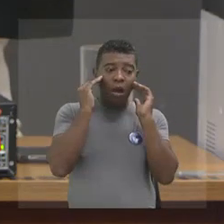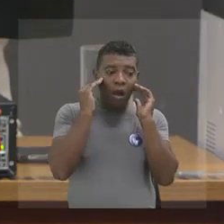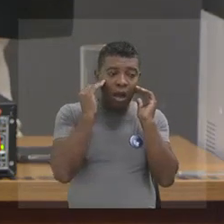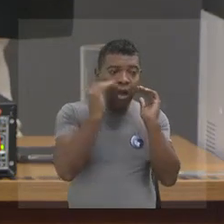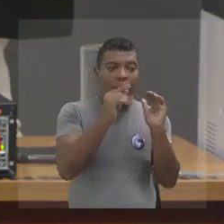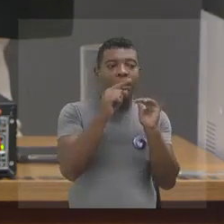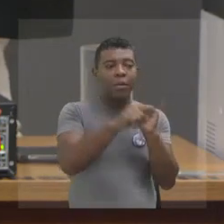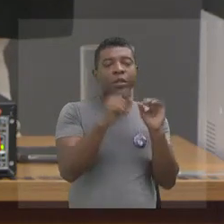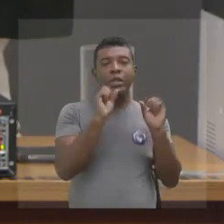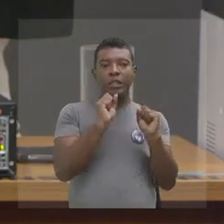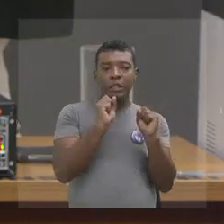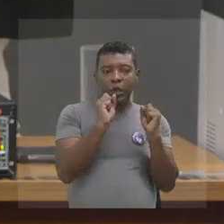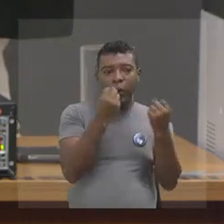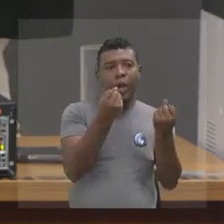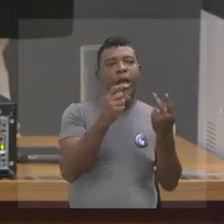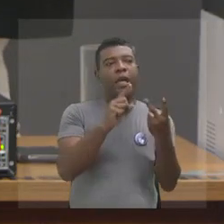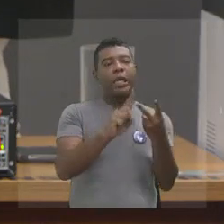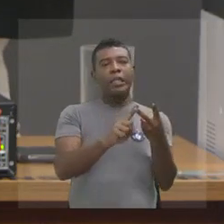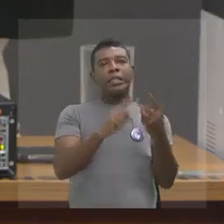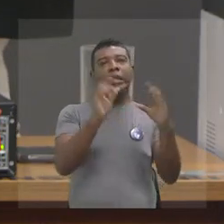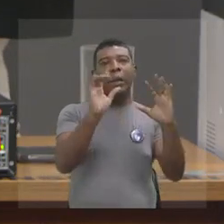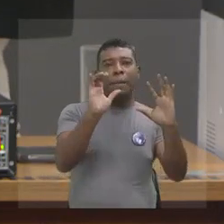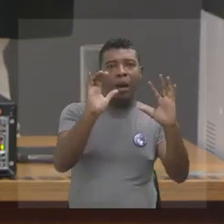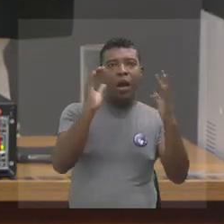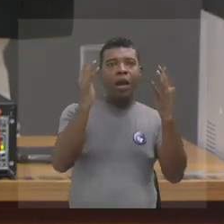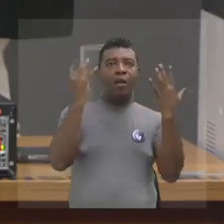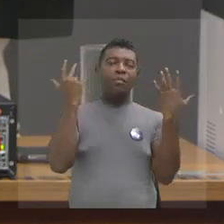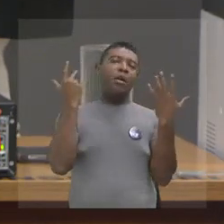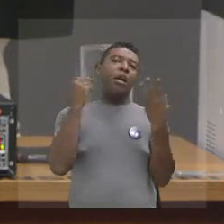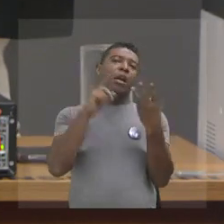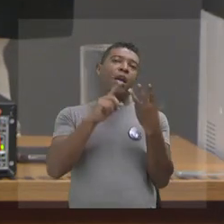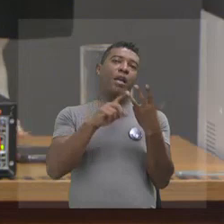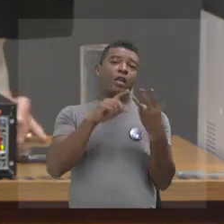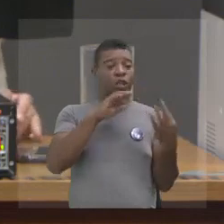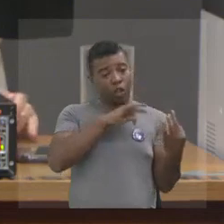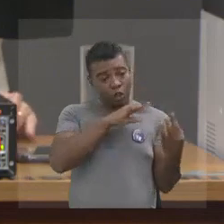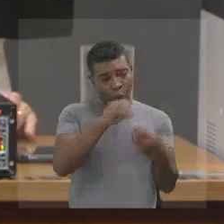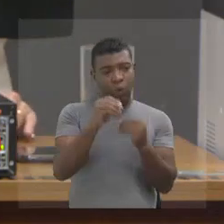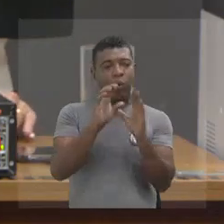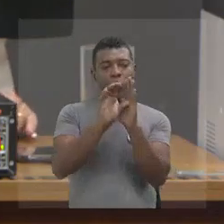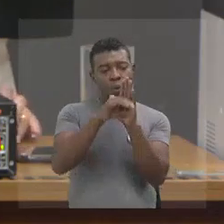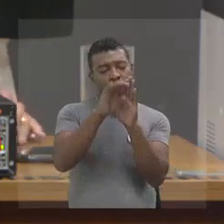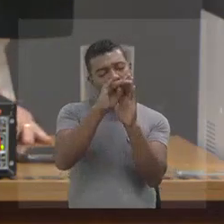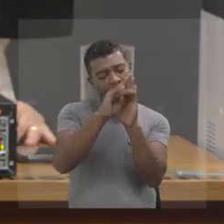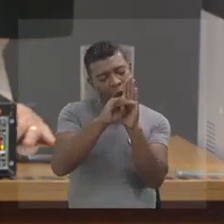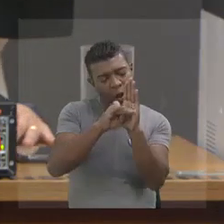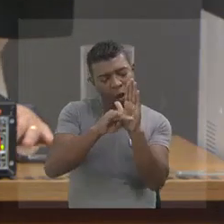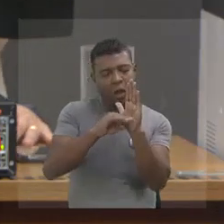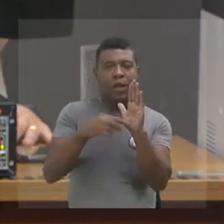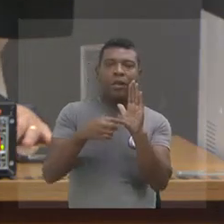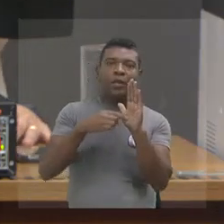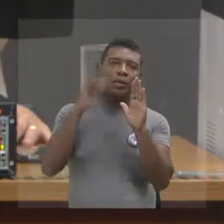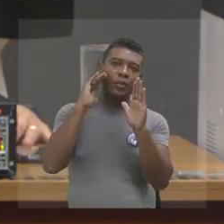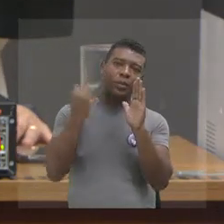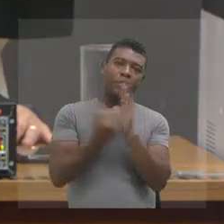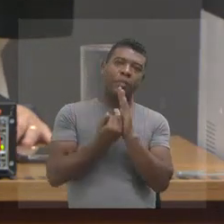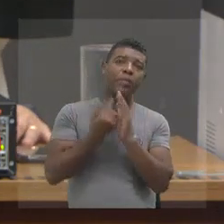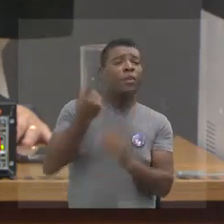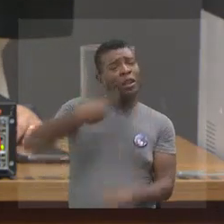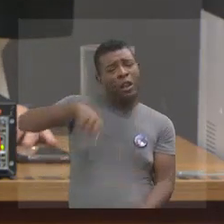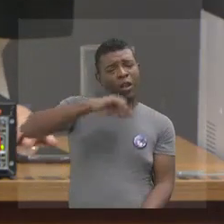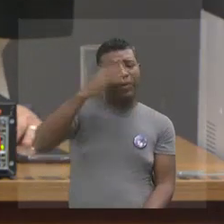né todos esses conceitos mas nós precisamos acelerar e aqui no Brasil né Todos sabem o parar